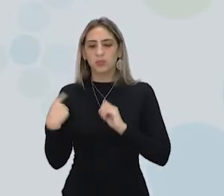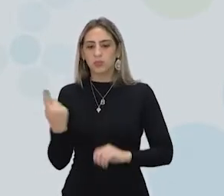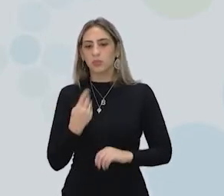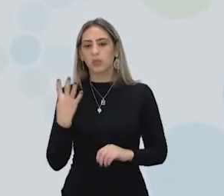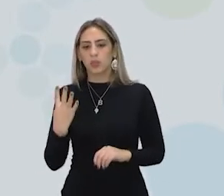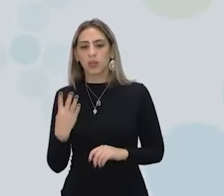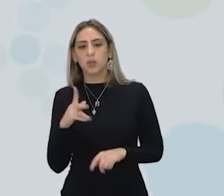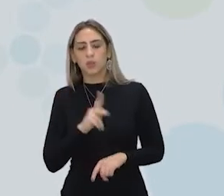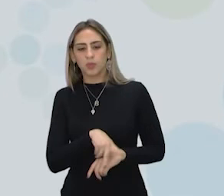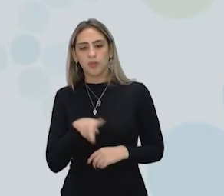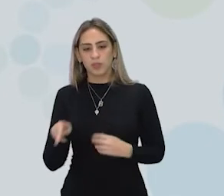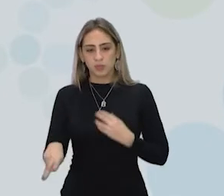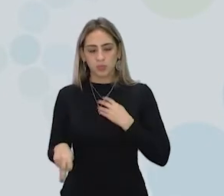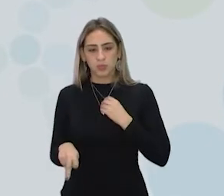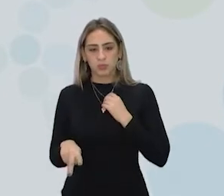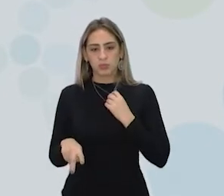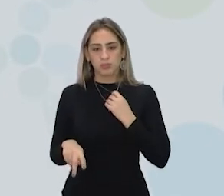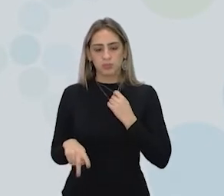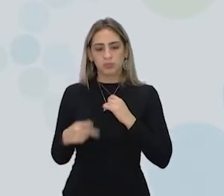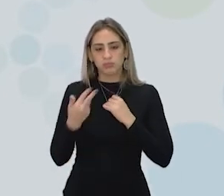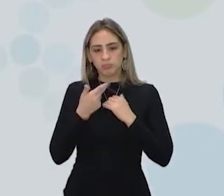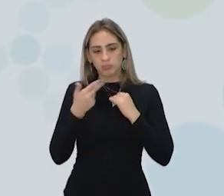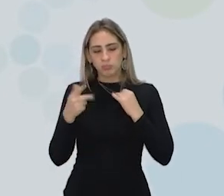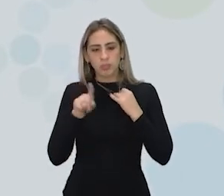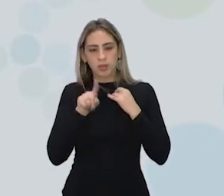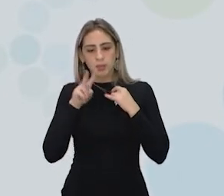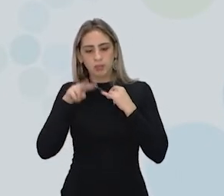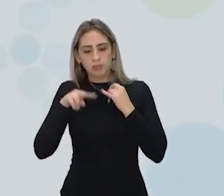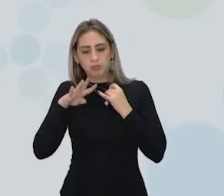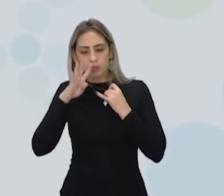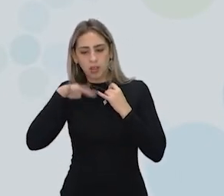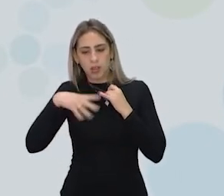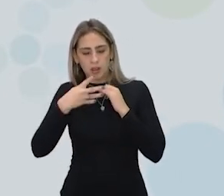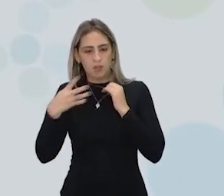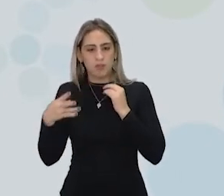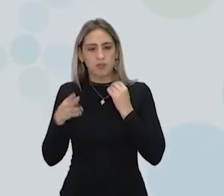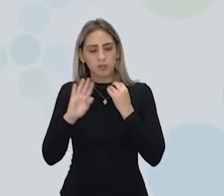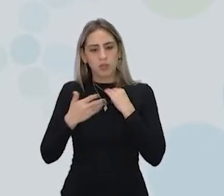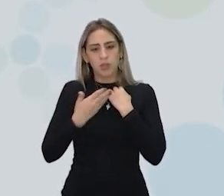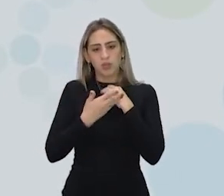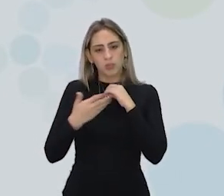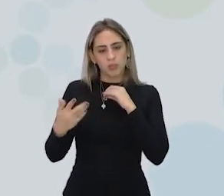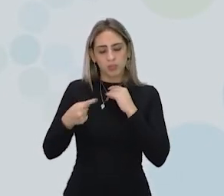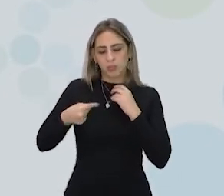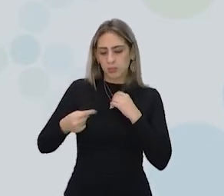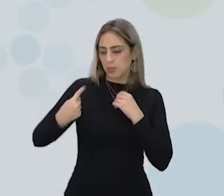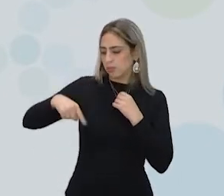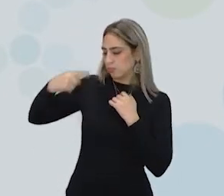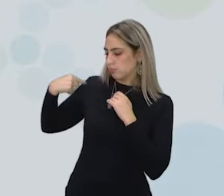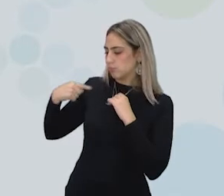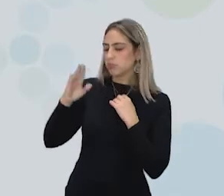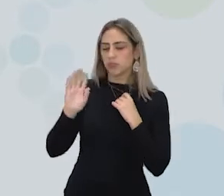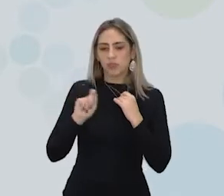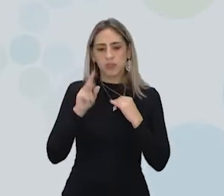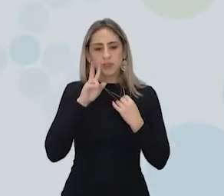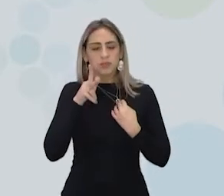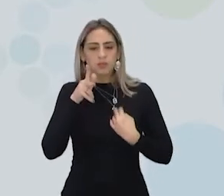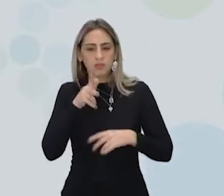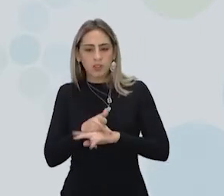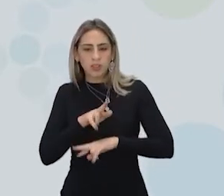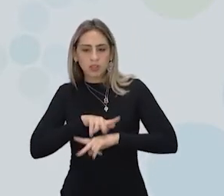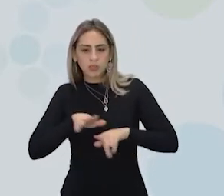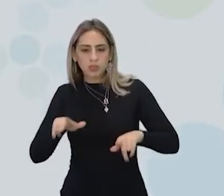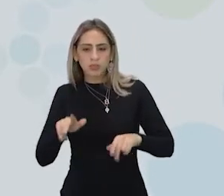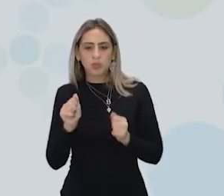e eu sou uma delas aí com fenômenos físicos e interpretação de gráficos. Já começamos na semana anterior, a gente já fez vídeos aí